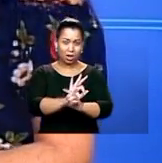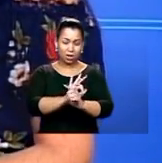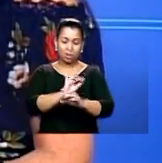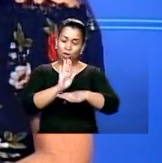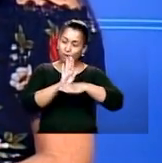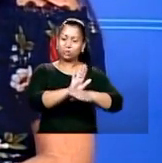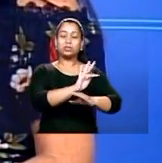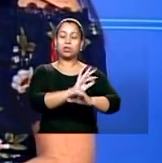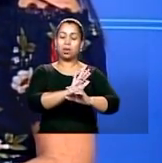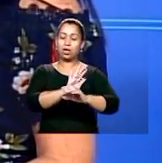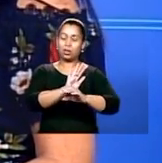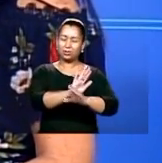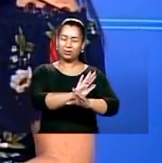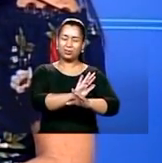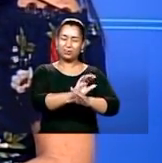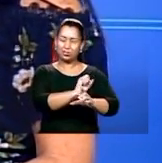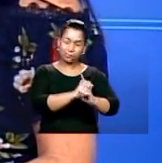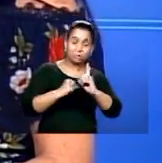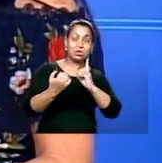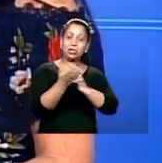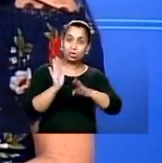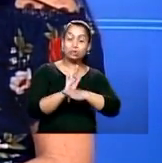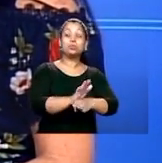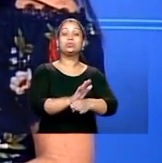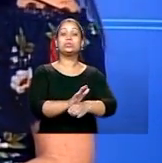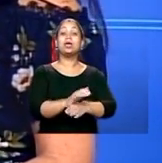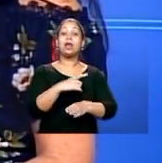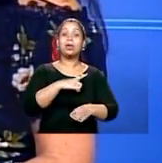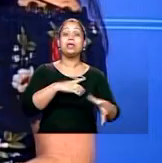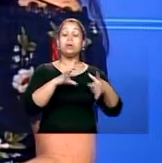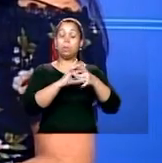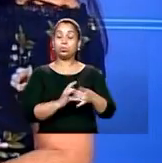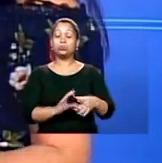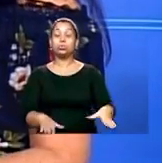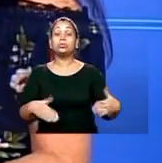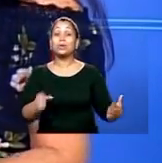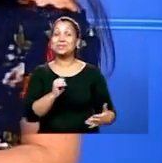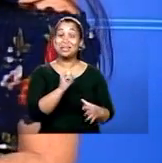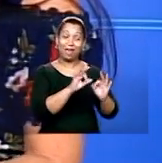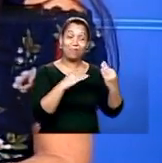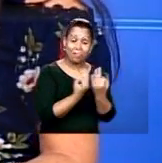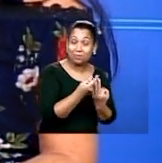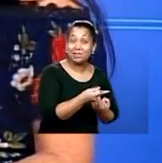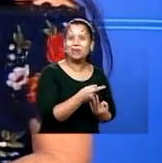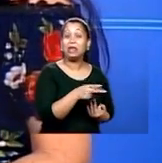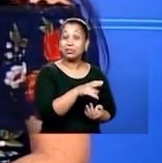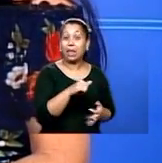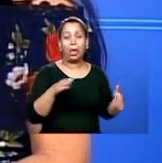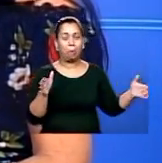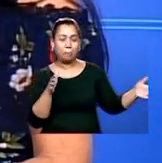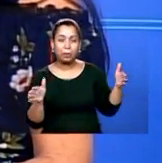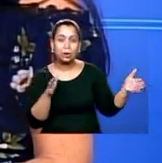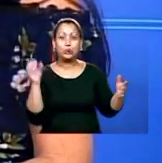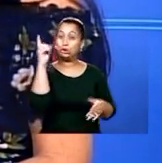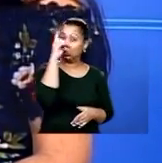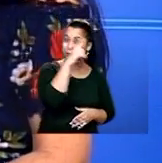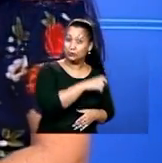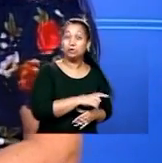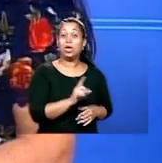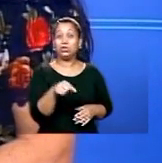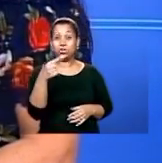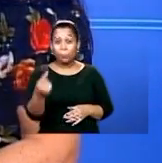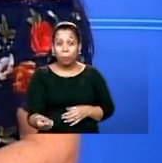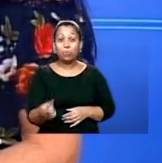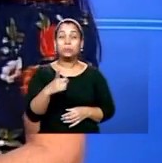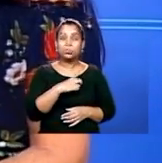de pessoas para a gente incluir no atendimento. E se essa família passa por um período de dificuldade, depois